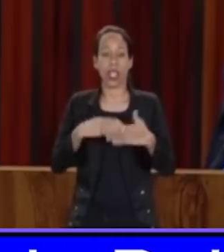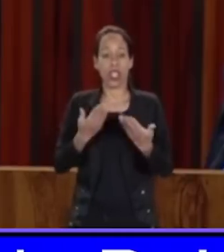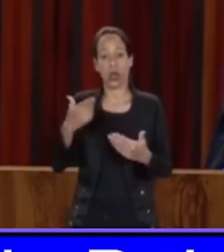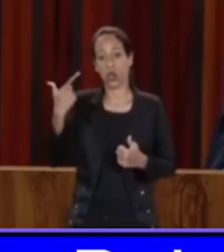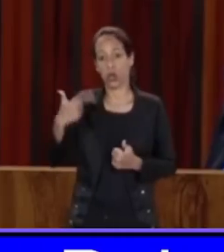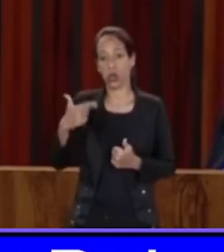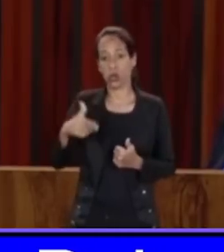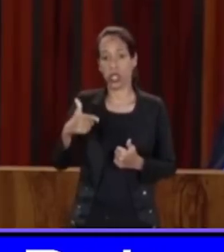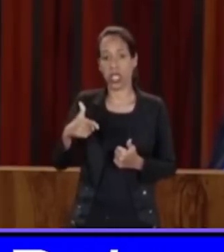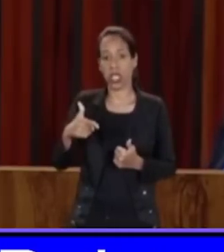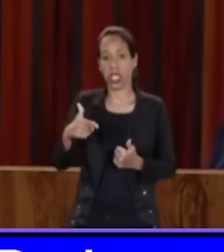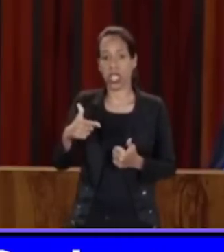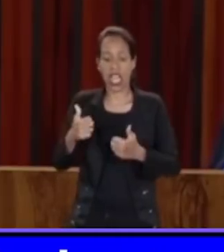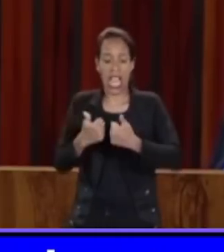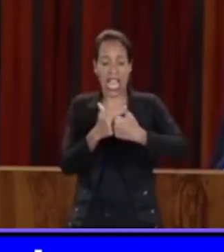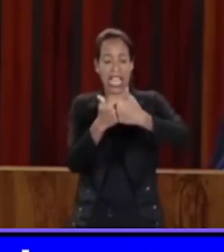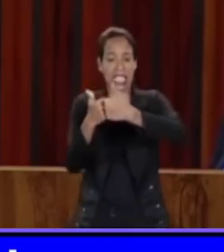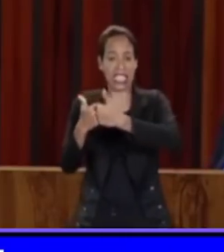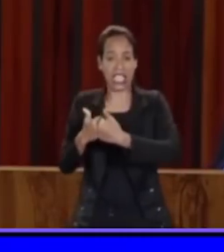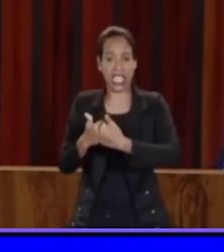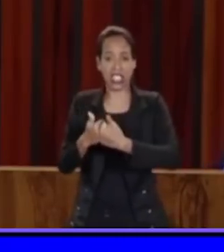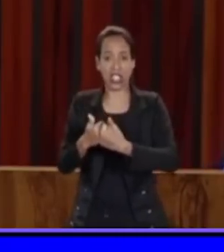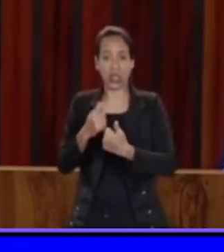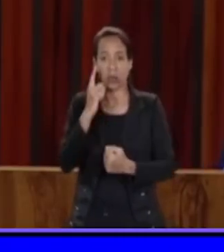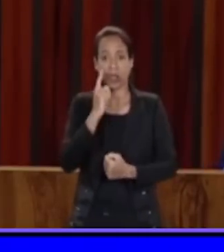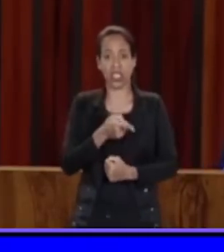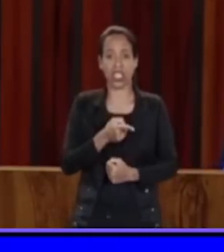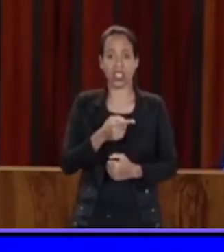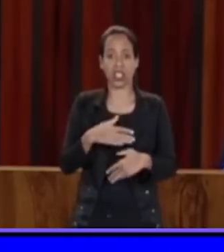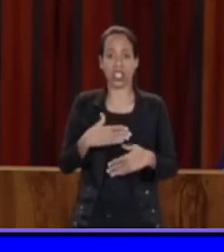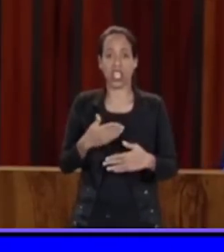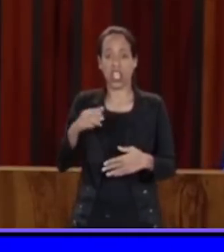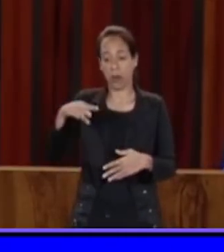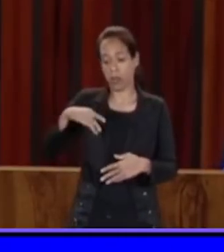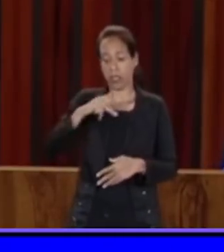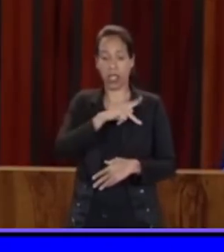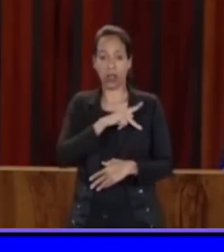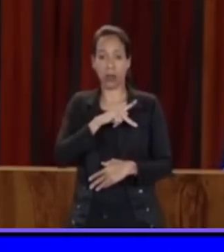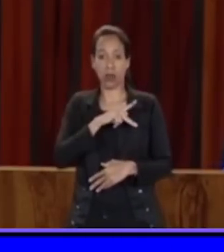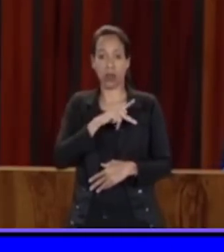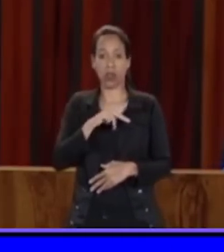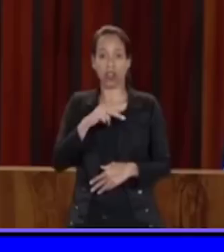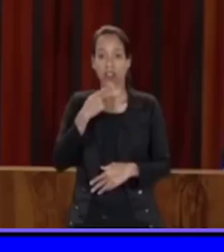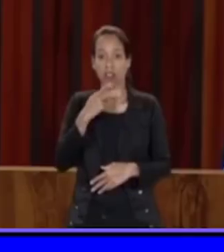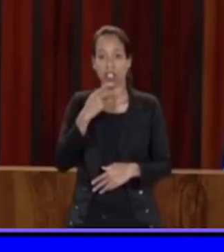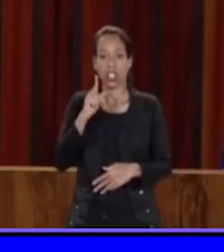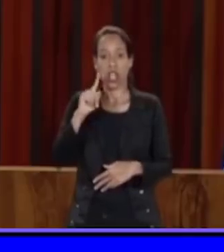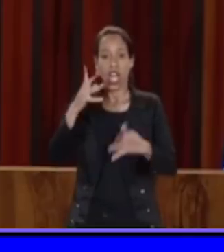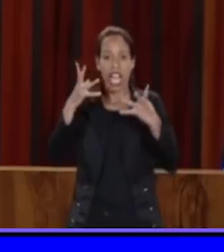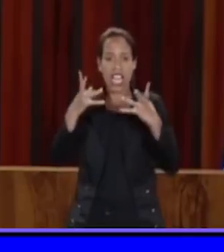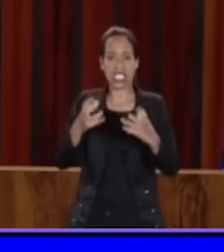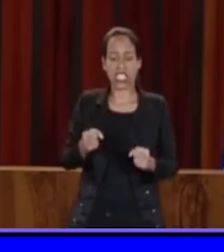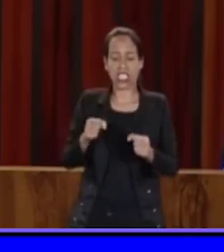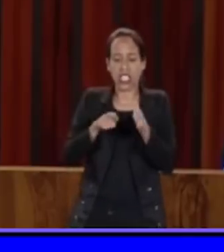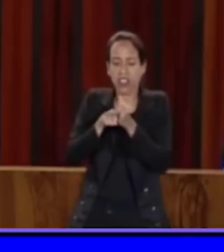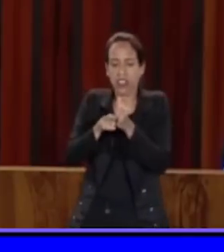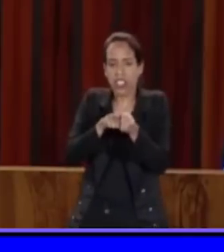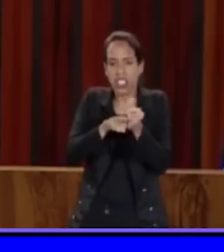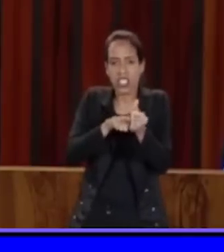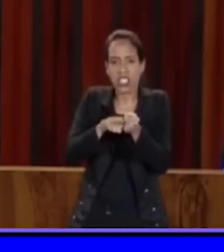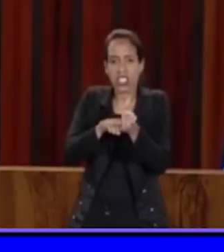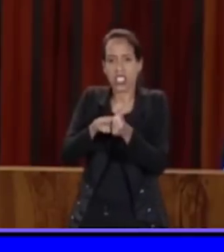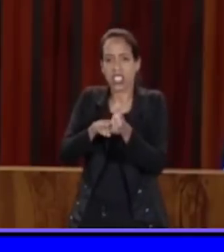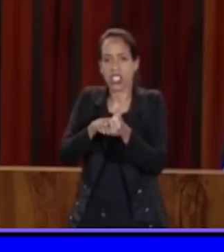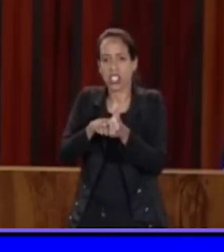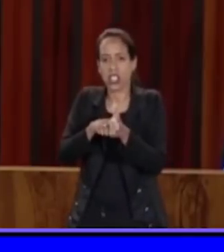mandato a cassar, adianto que o Ministério Público se manifesta pela improcedência da ação de investigação